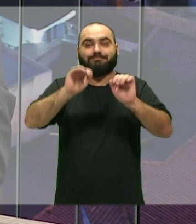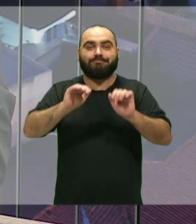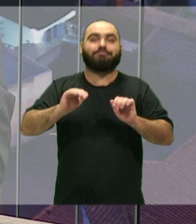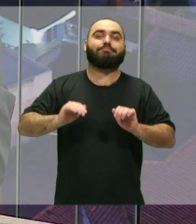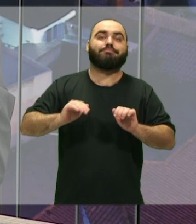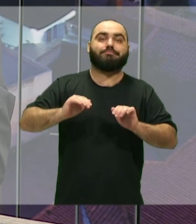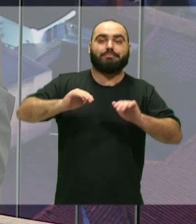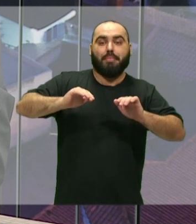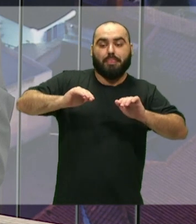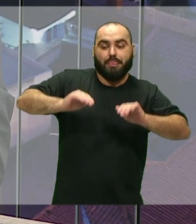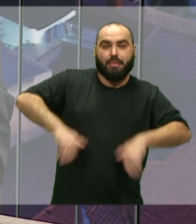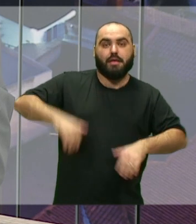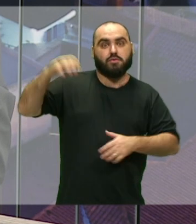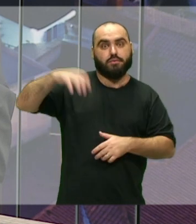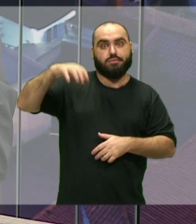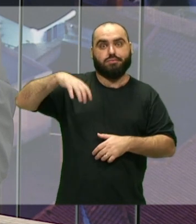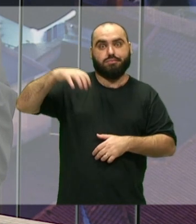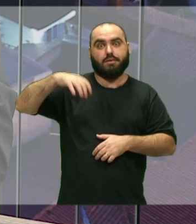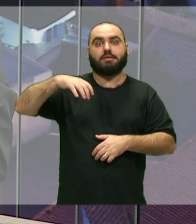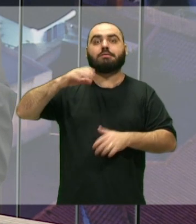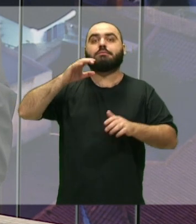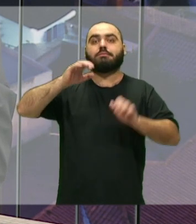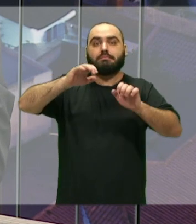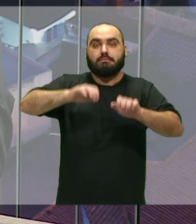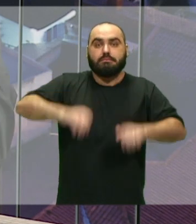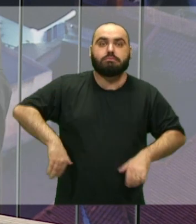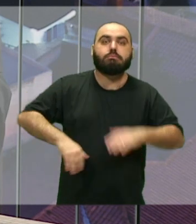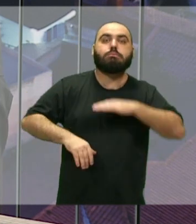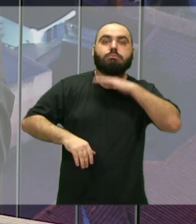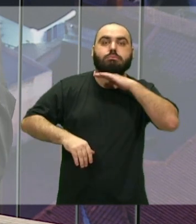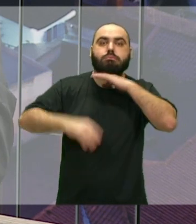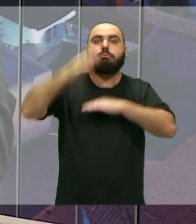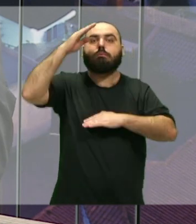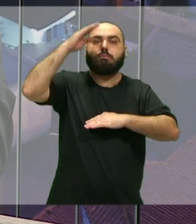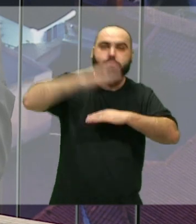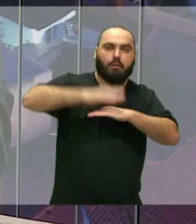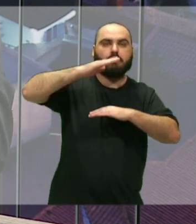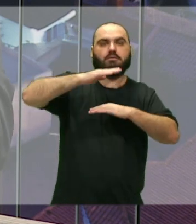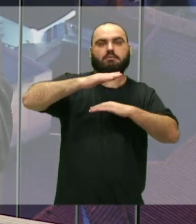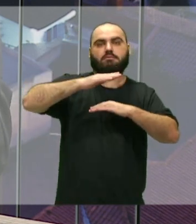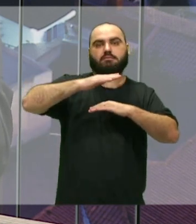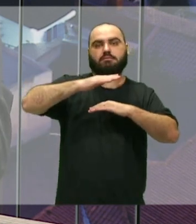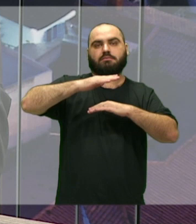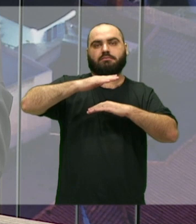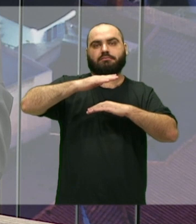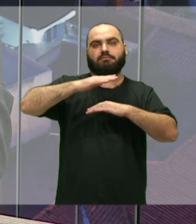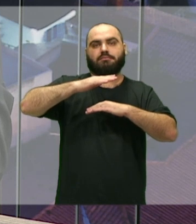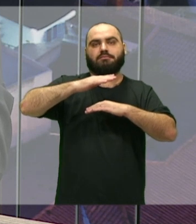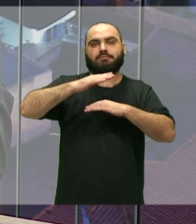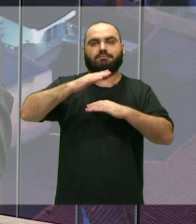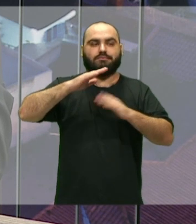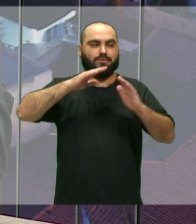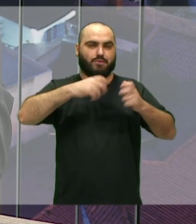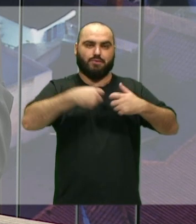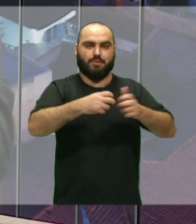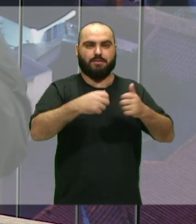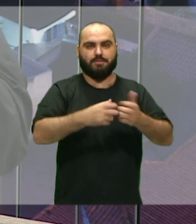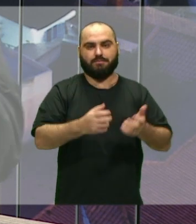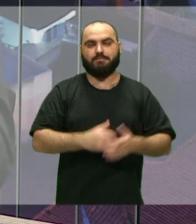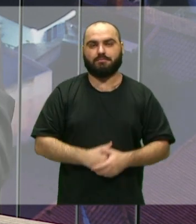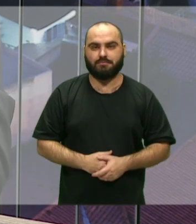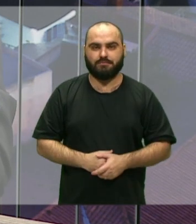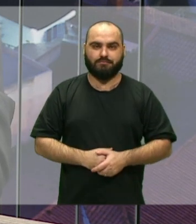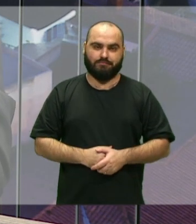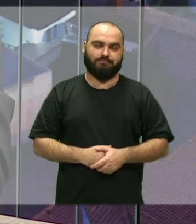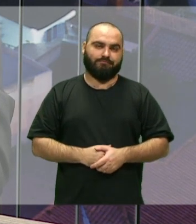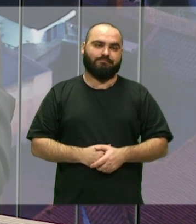acabou escorregando, porque estava chovendo, né? E ela acabou batendo a boca dela no último lance de escada do ônibus, né? E as patas